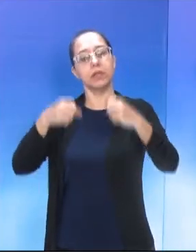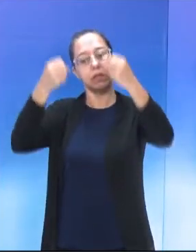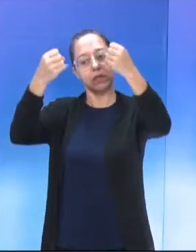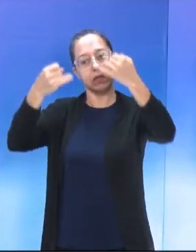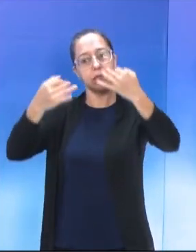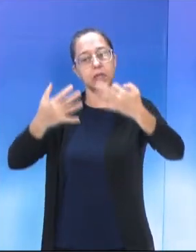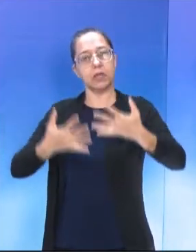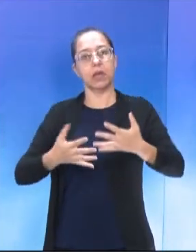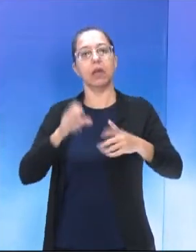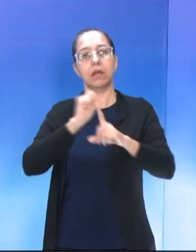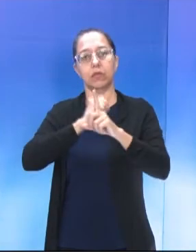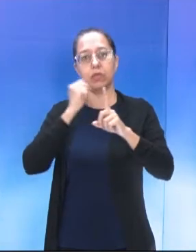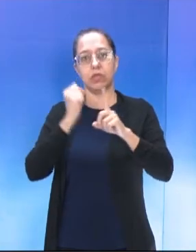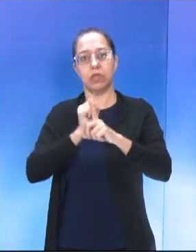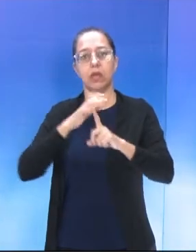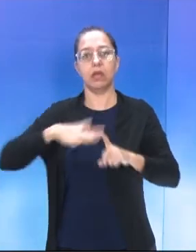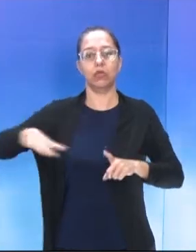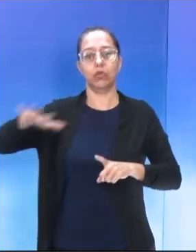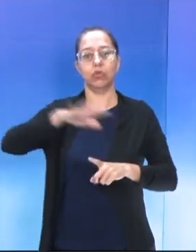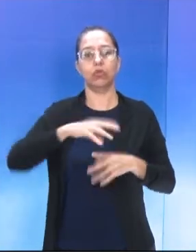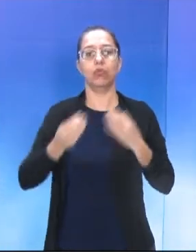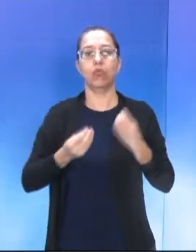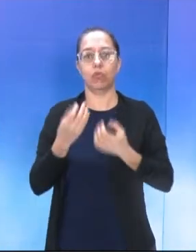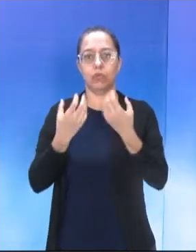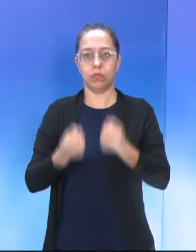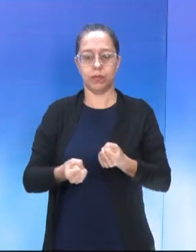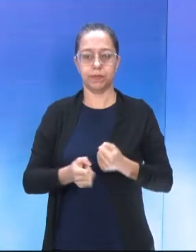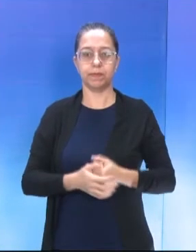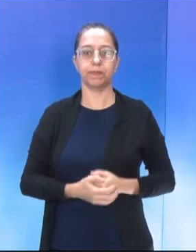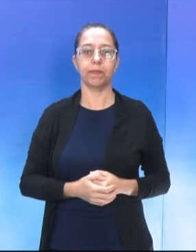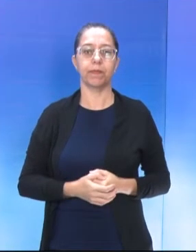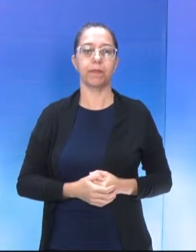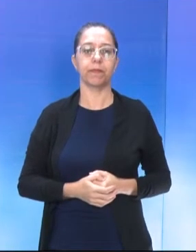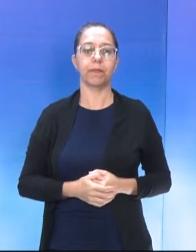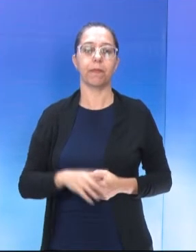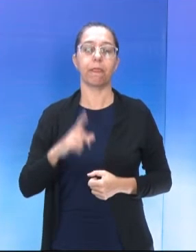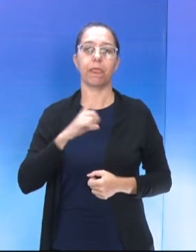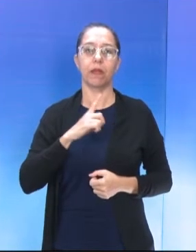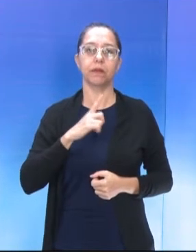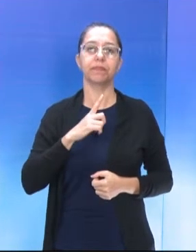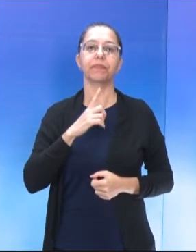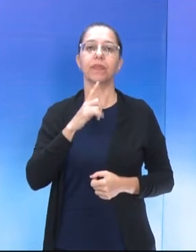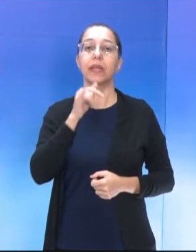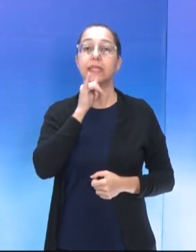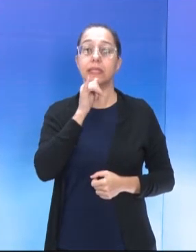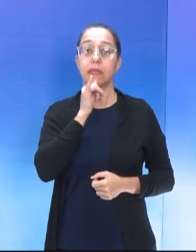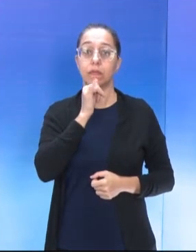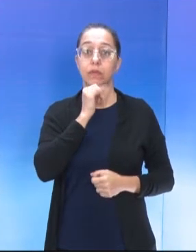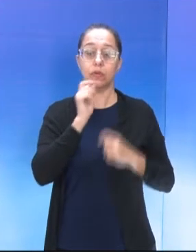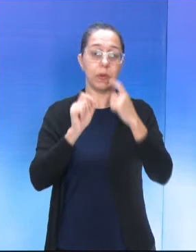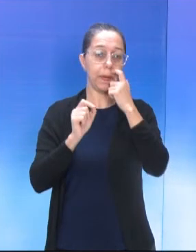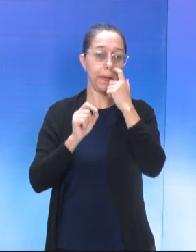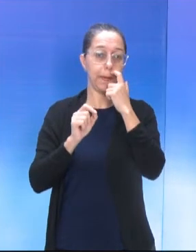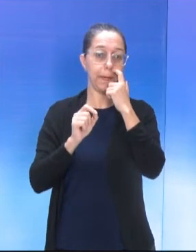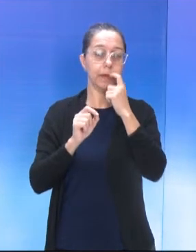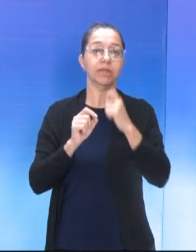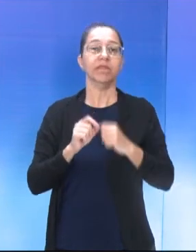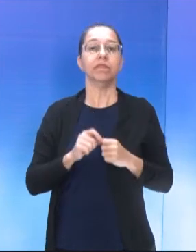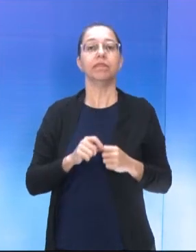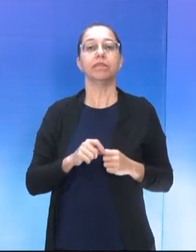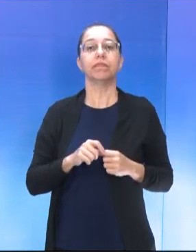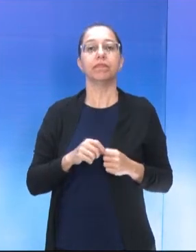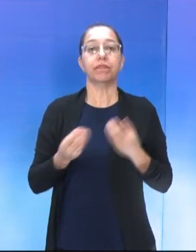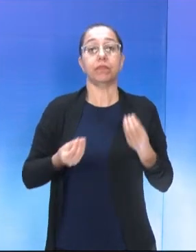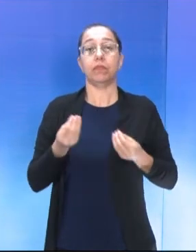a sociedade. Entendido? Aí tem exemplos que eu trouxe para você do que são